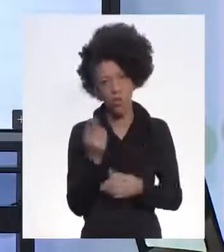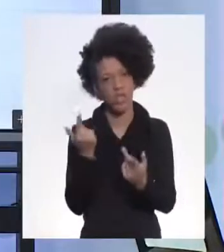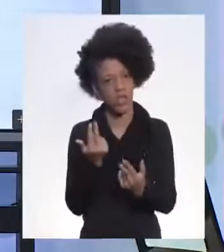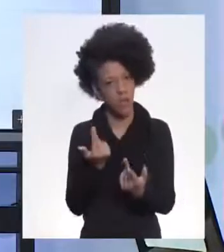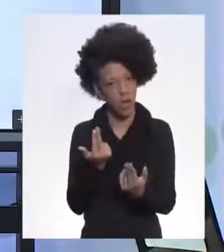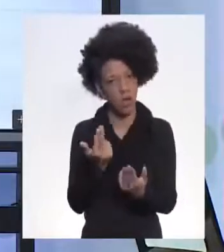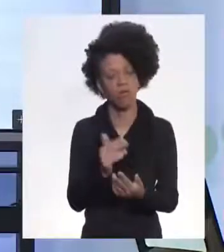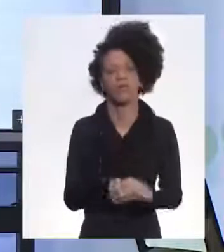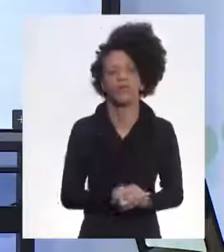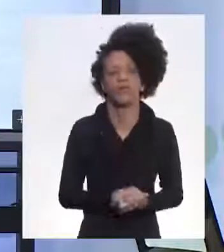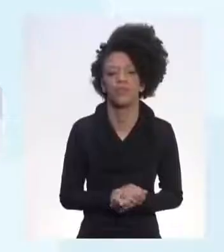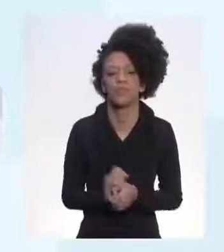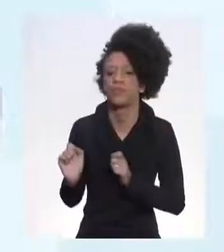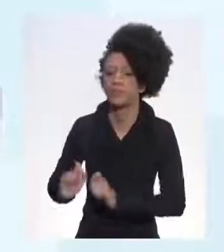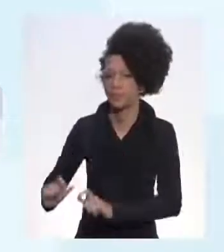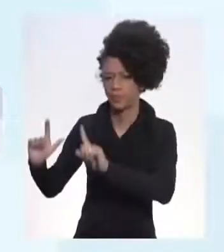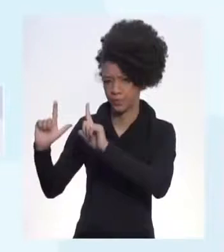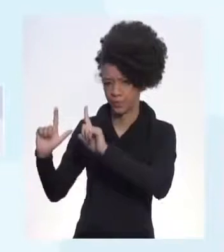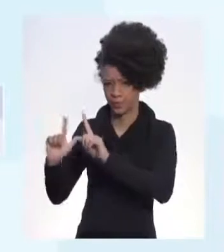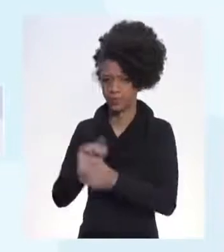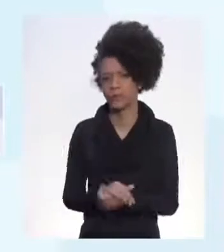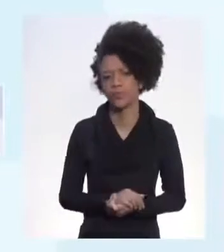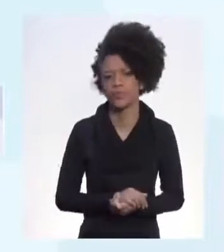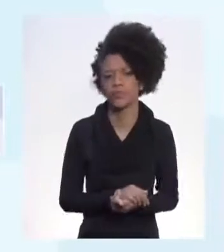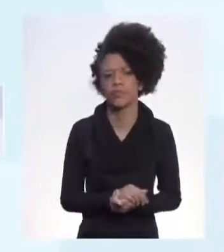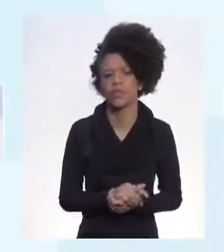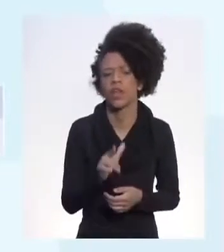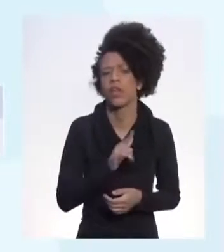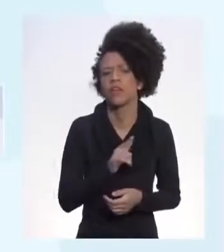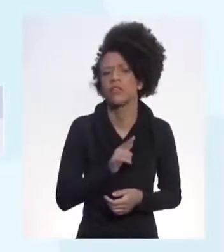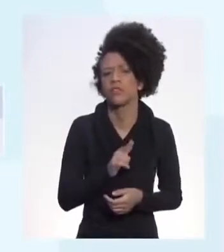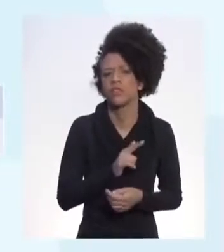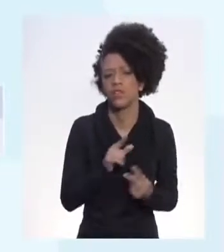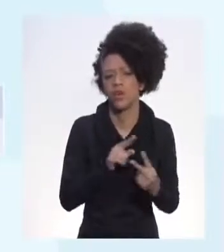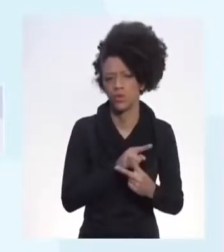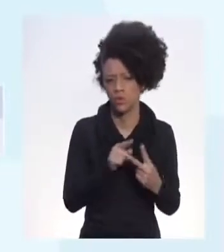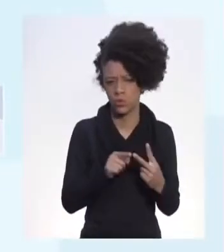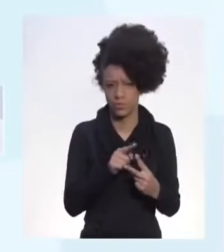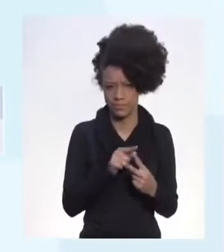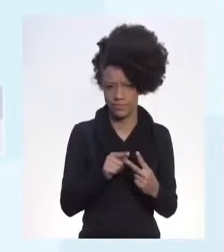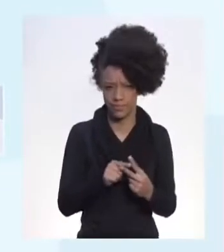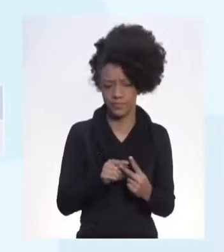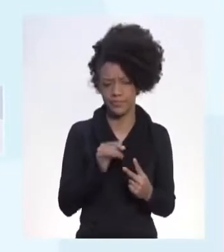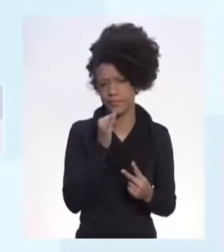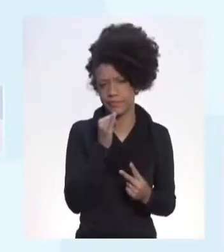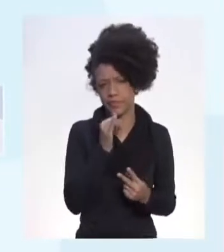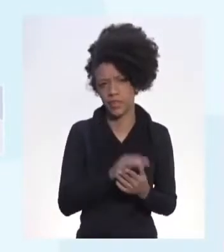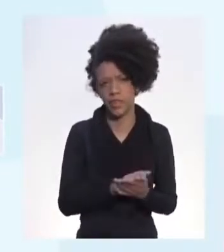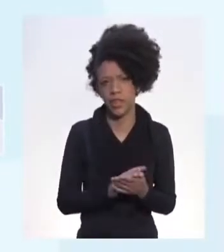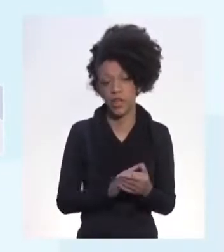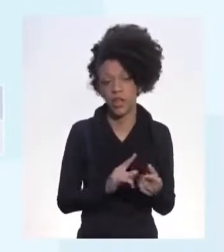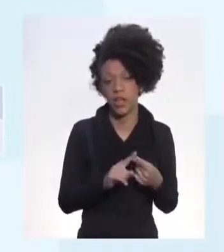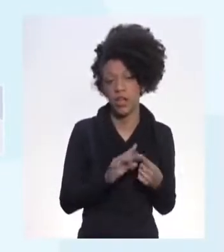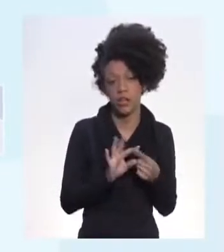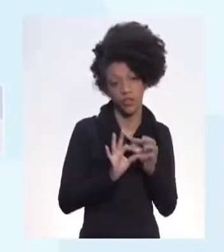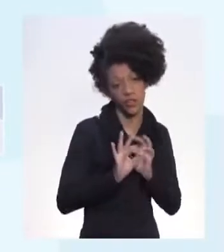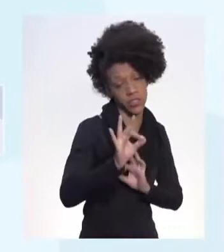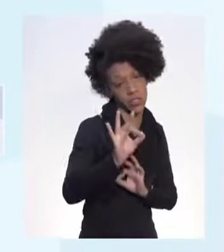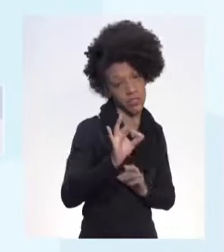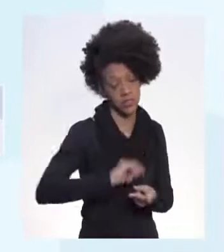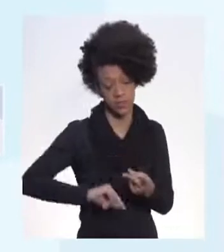relação. Pode deixar na tela para eles, diretor, que eu tenha duas grandezas aí. No caso, é a distância e o